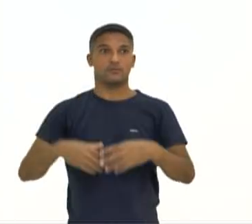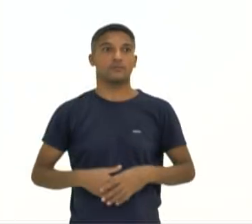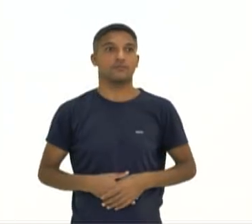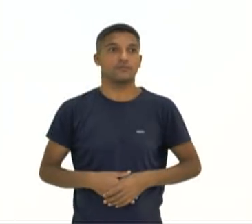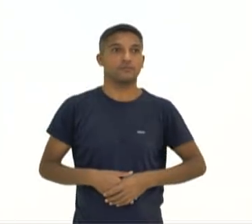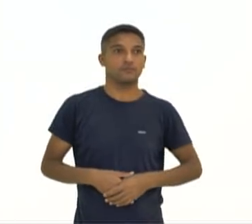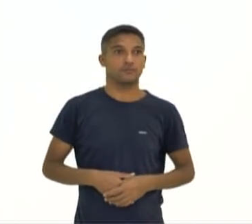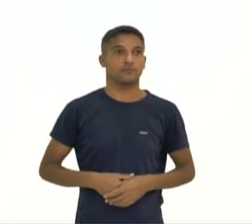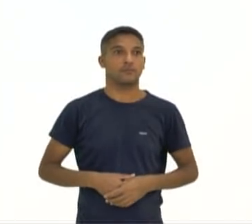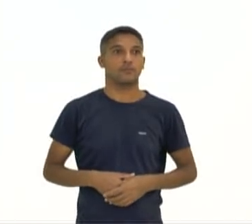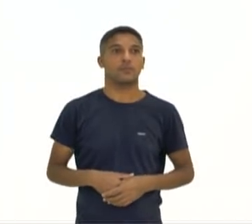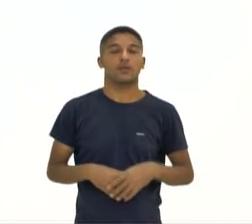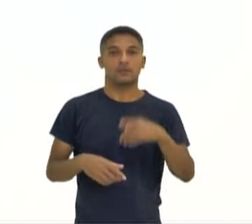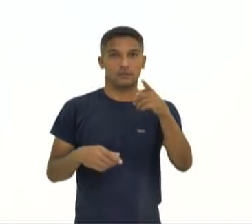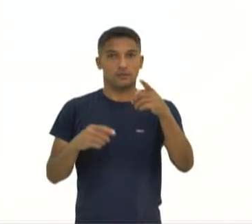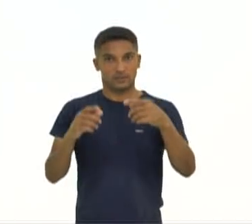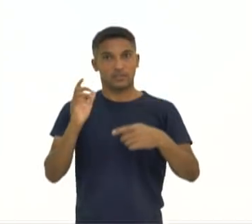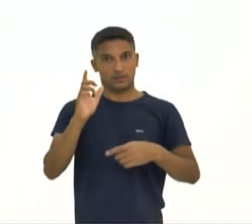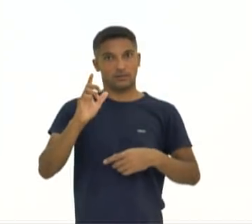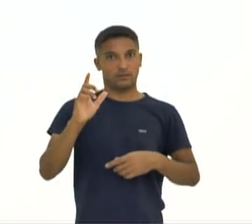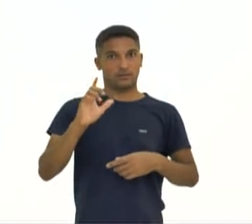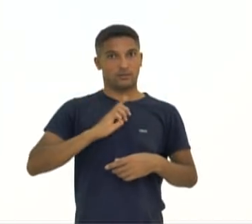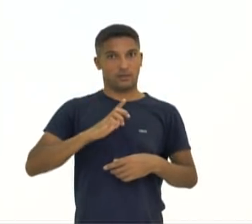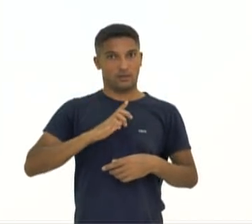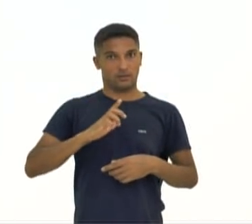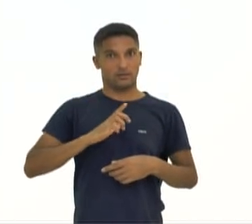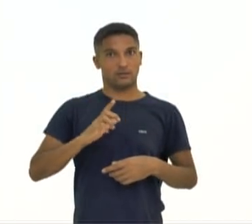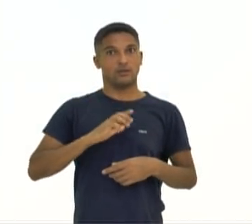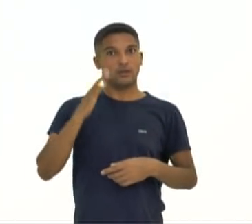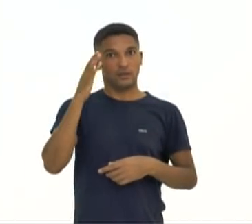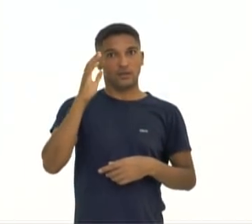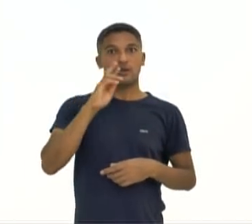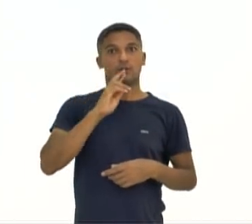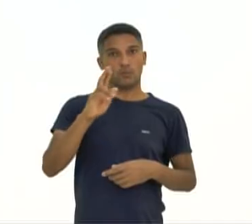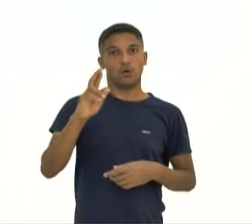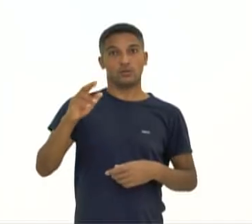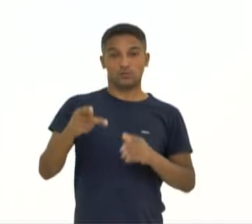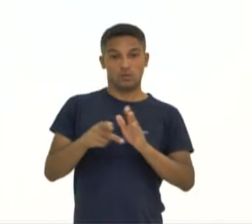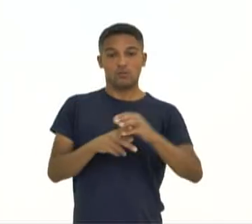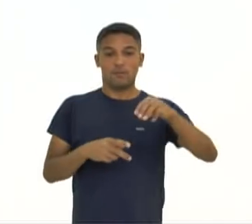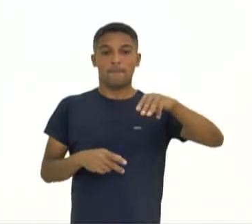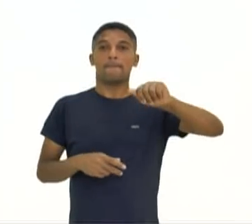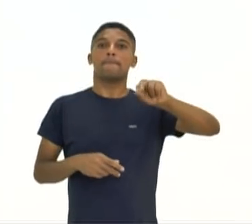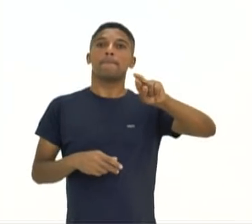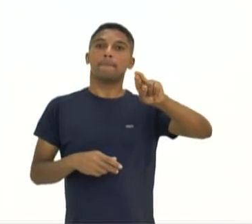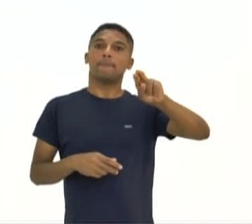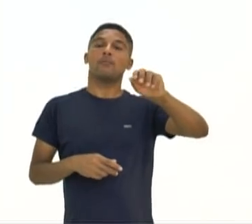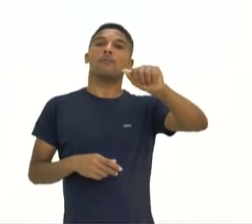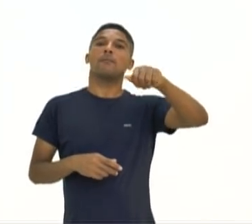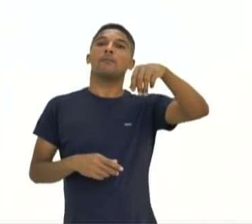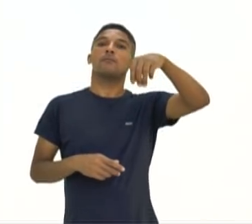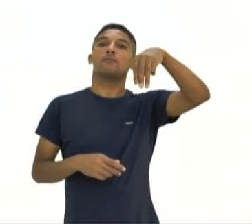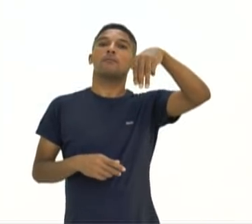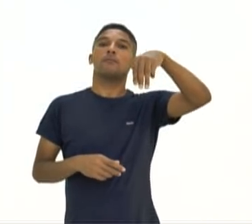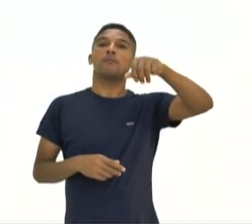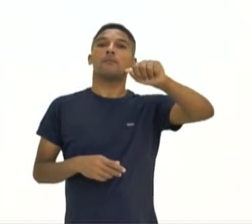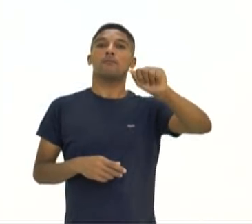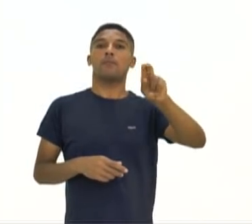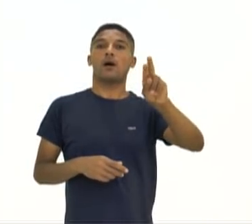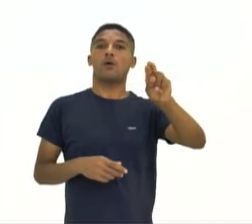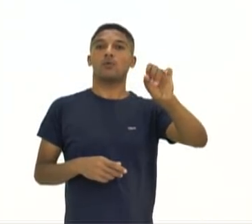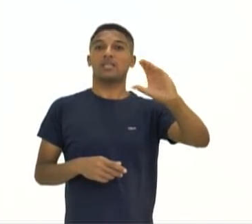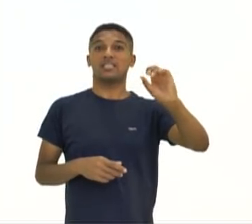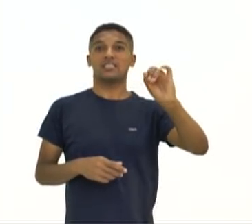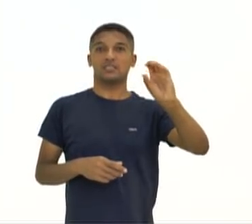Então, aqui tem a solução que Maurício fez e ele cometeu um equívoco nessa resolução. Eu quero